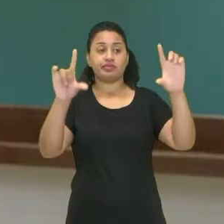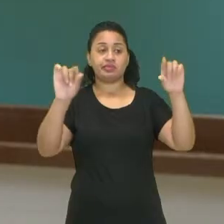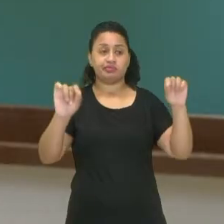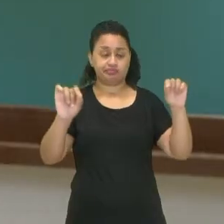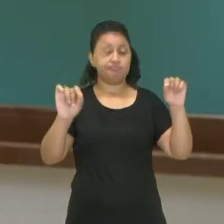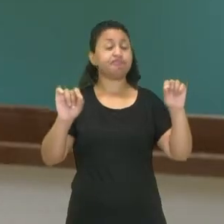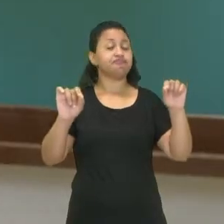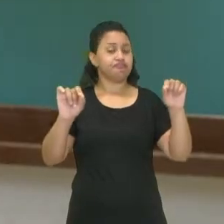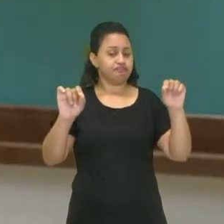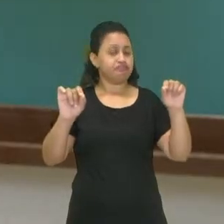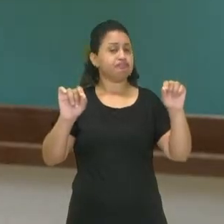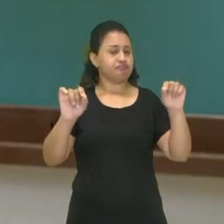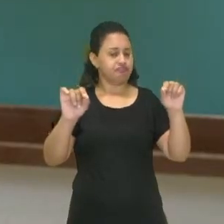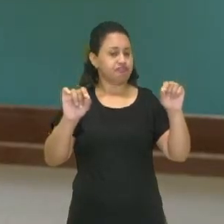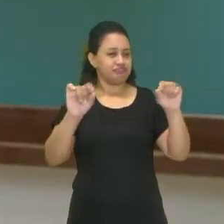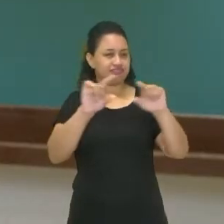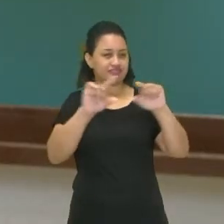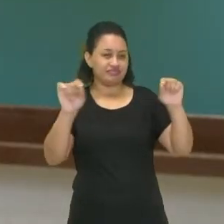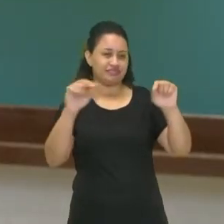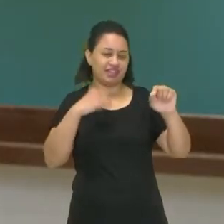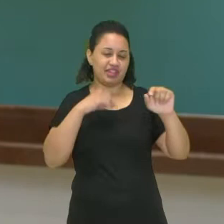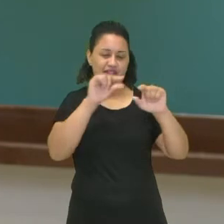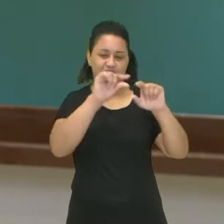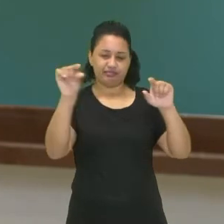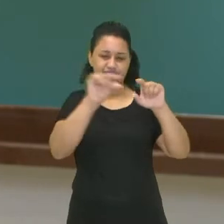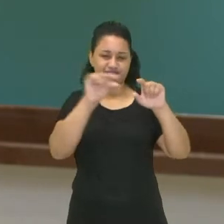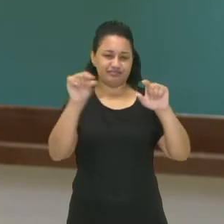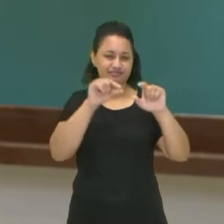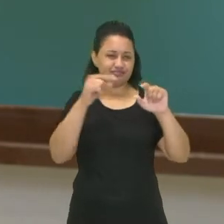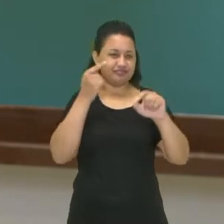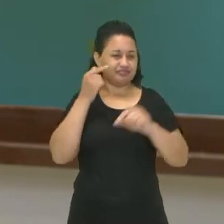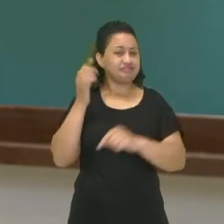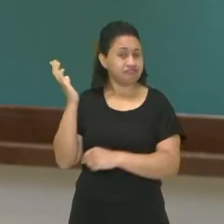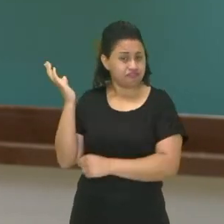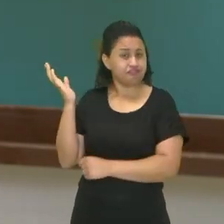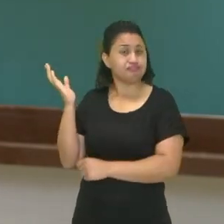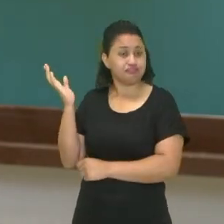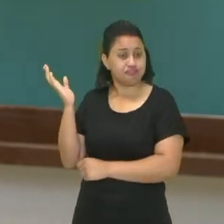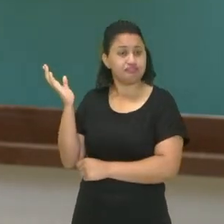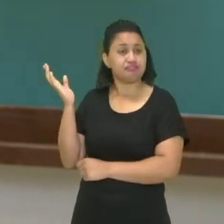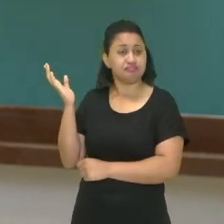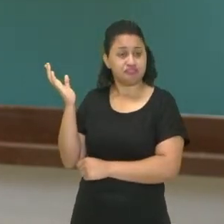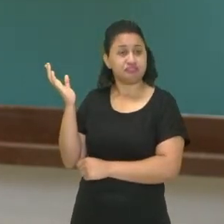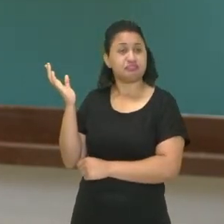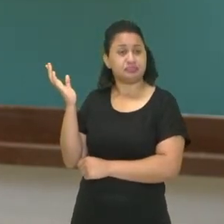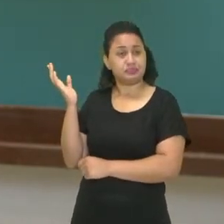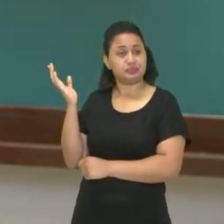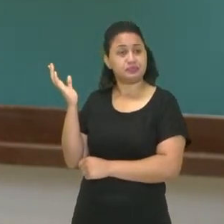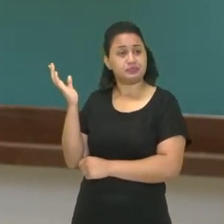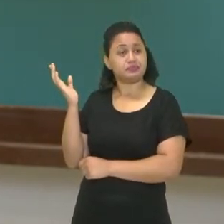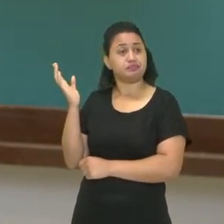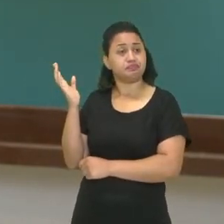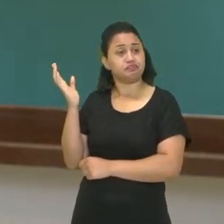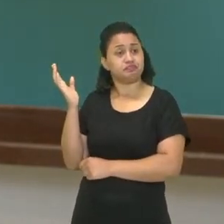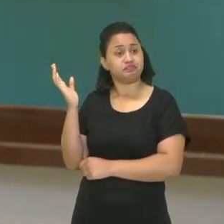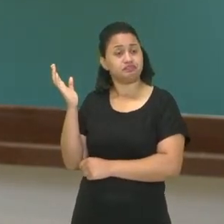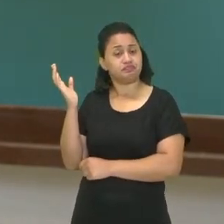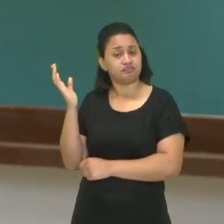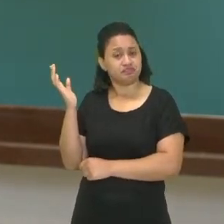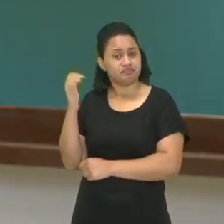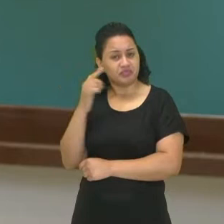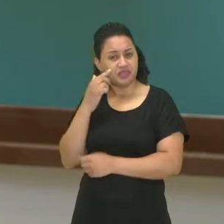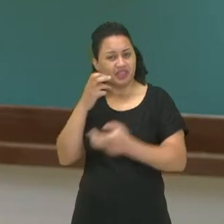sua choupana, a lâmpada suspensa, ao teto oscila, a um canto um velho e ervado